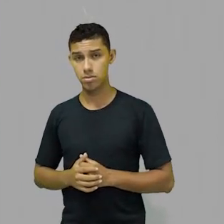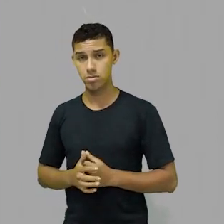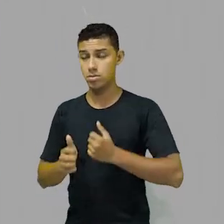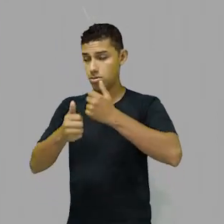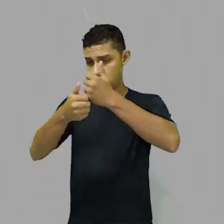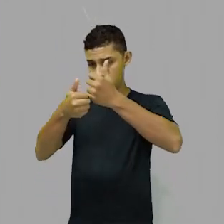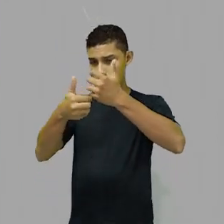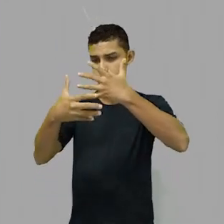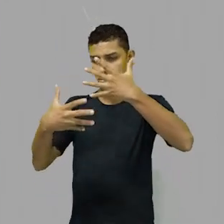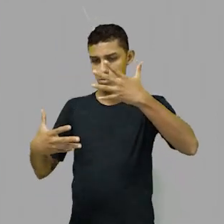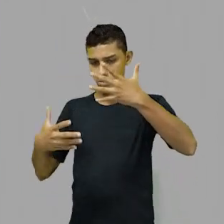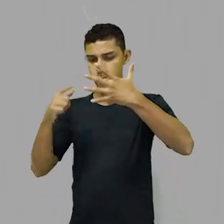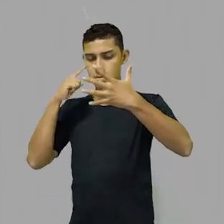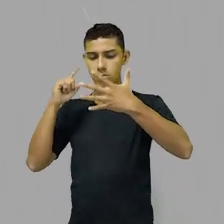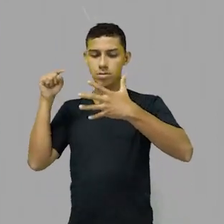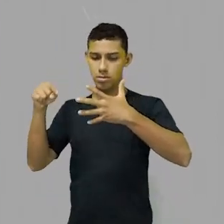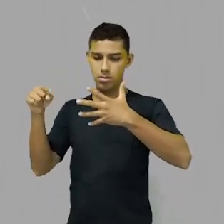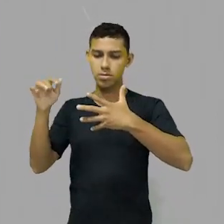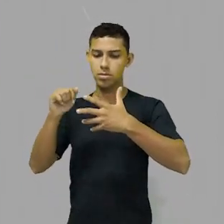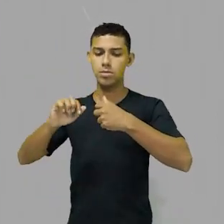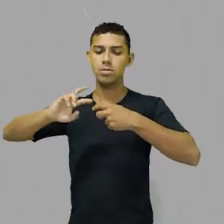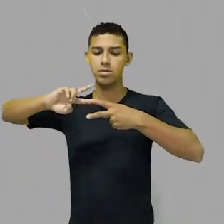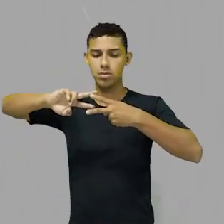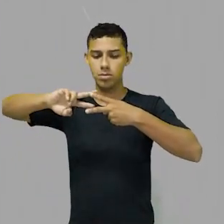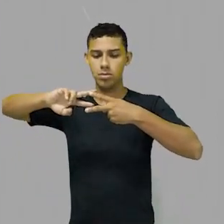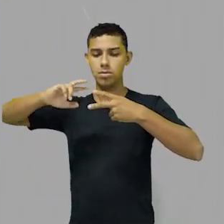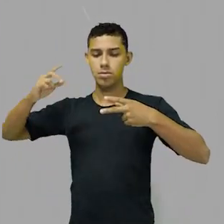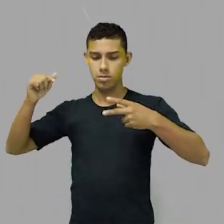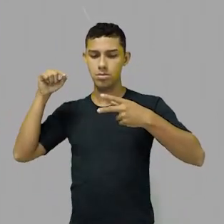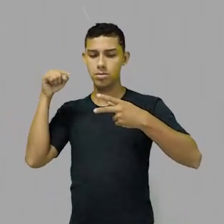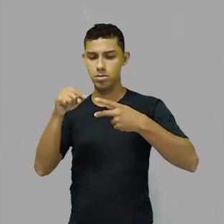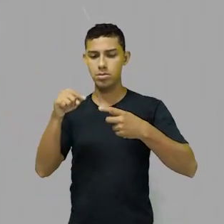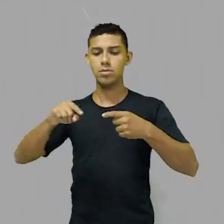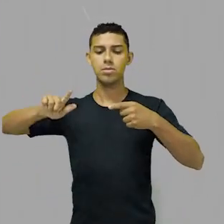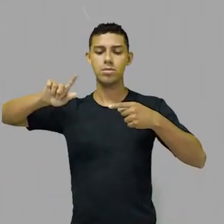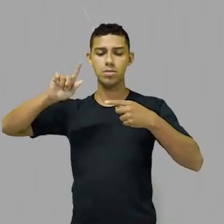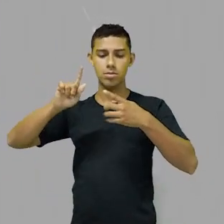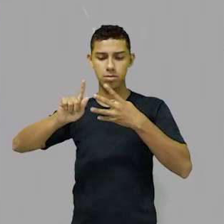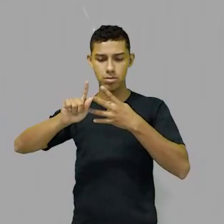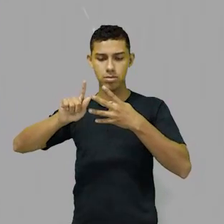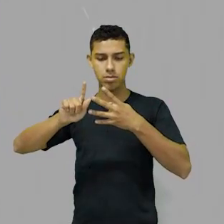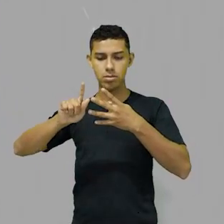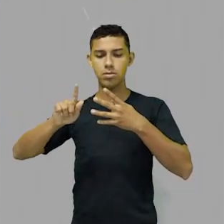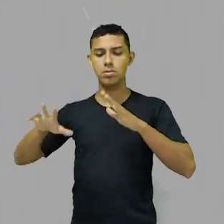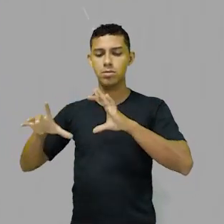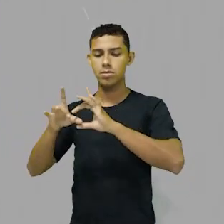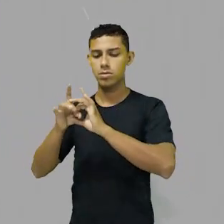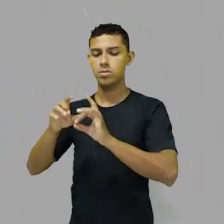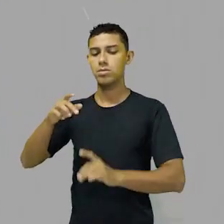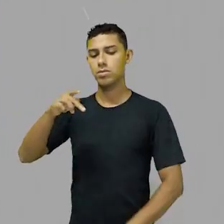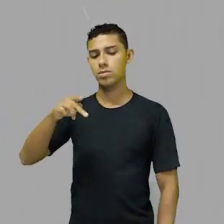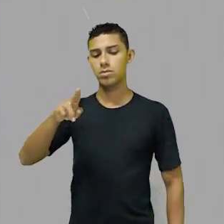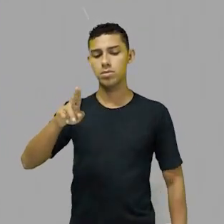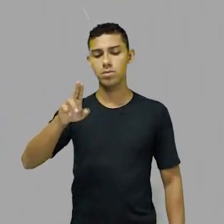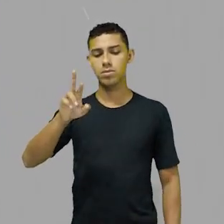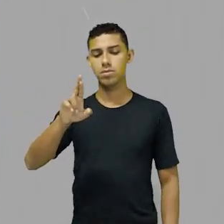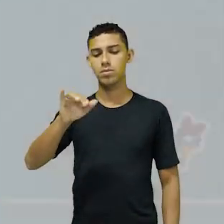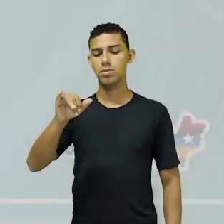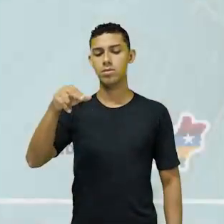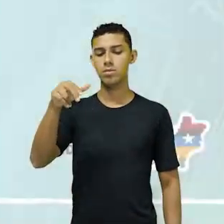seguinte, que a guanina é classificada como uma purina, ou uma base